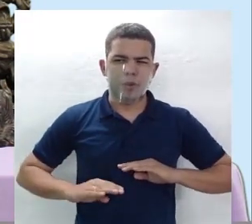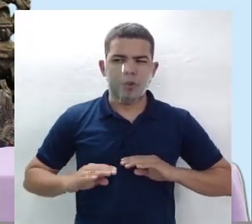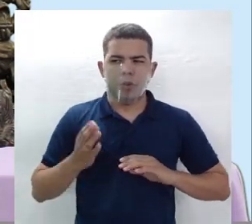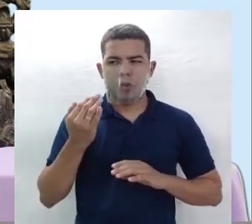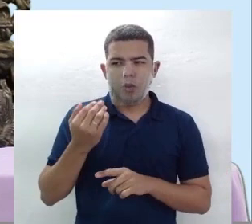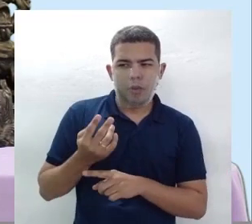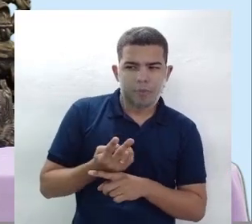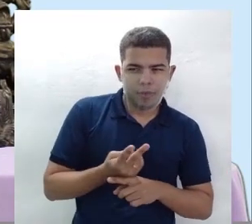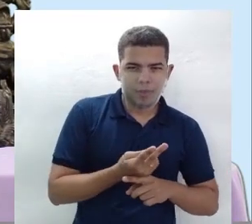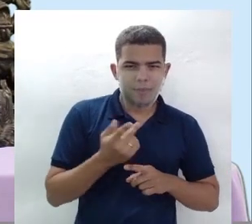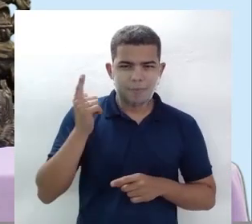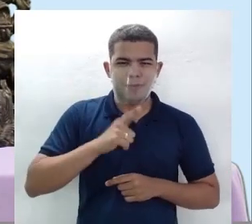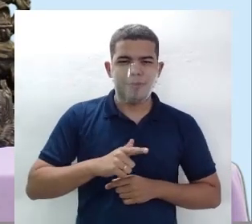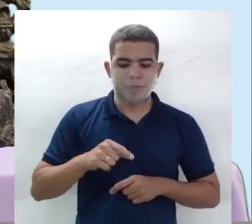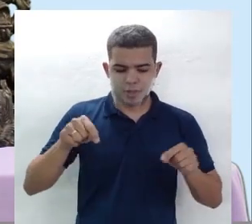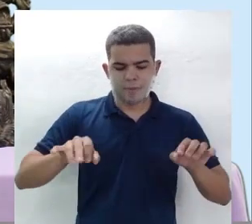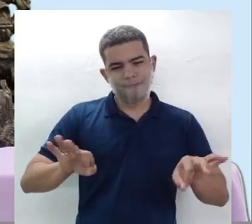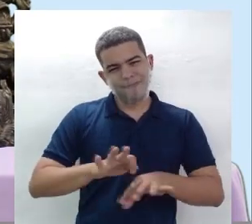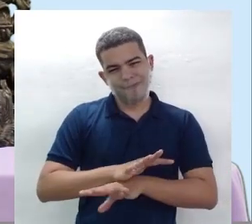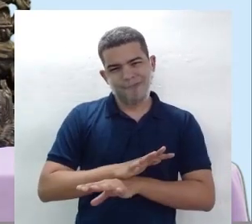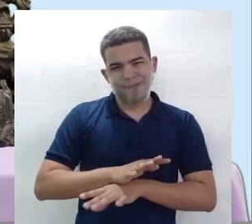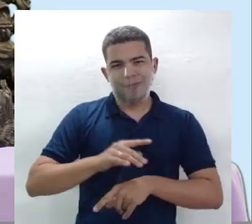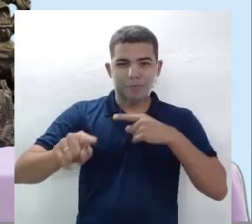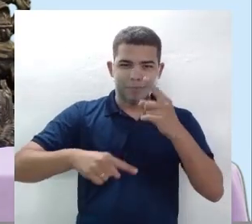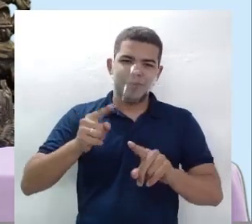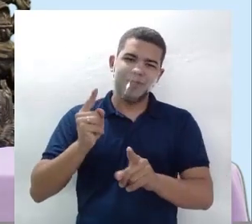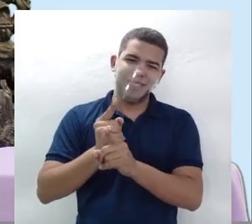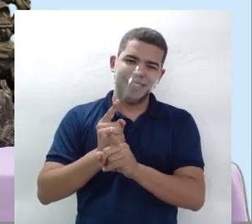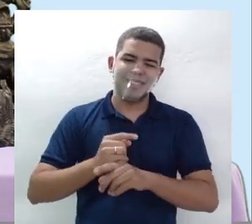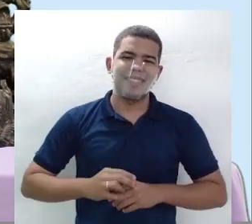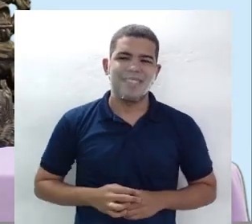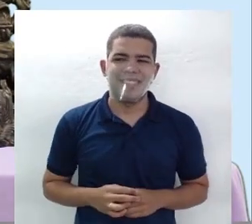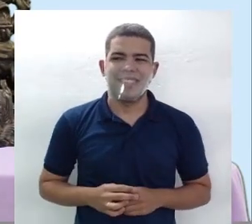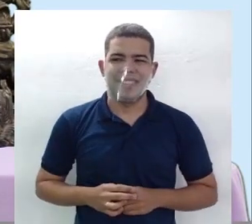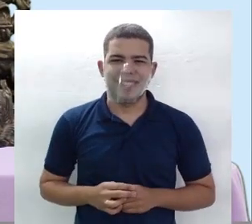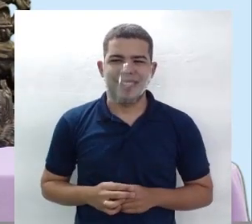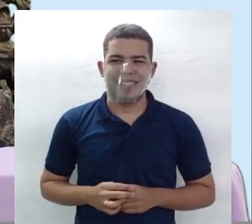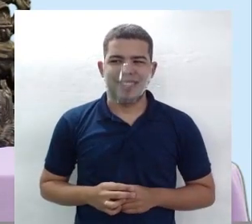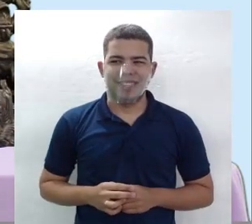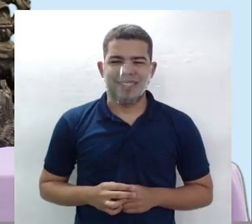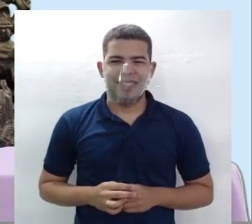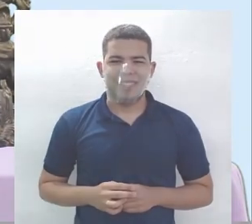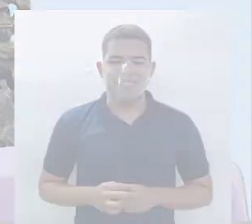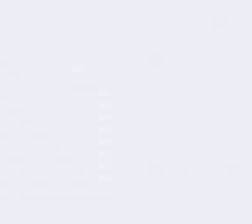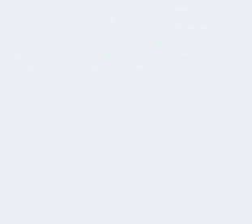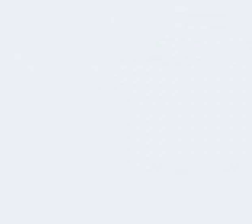alimento. Eu vou ficando por aqui e a gente se encontra na próxima aula.